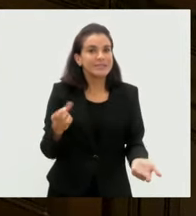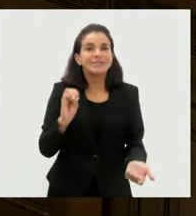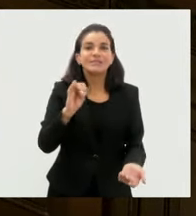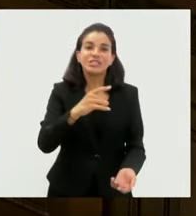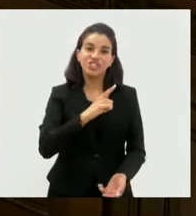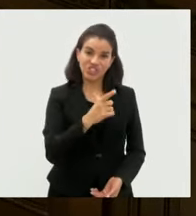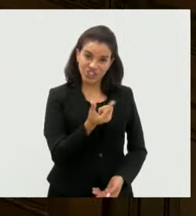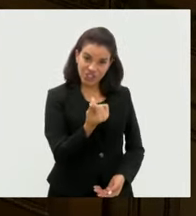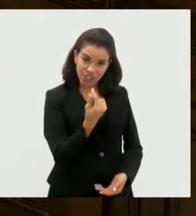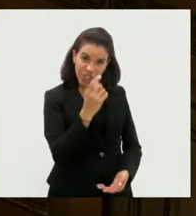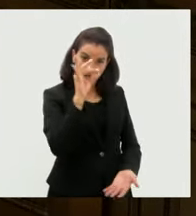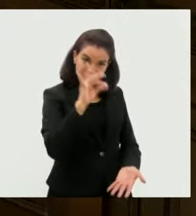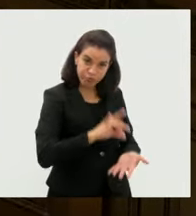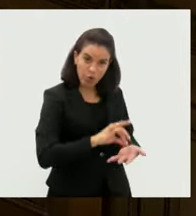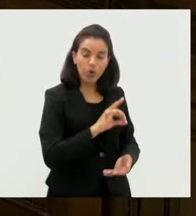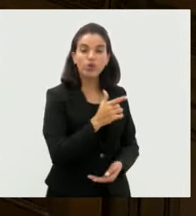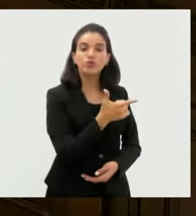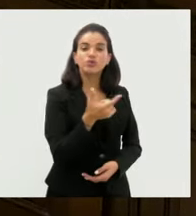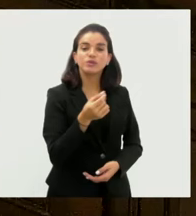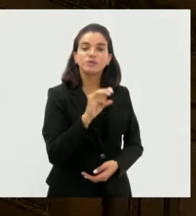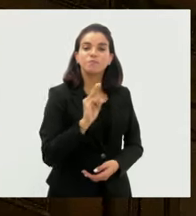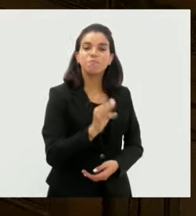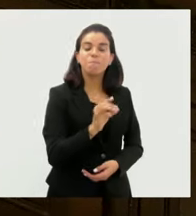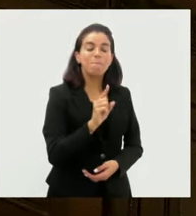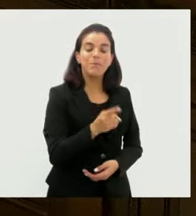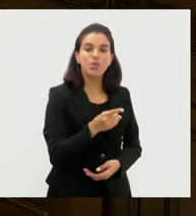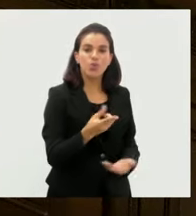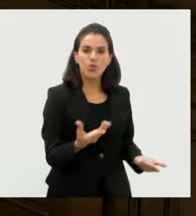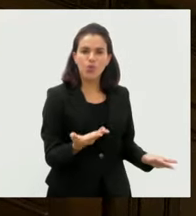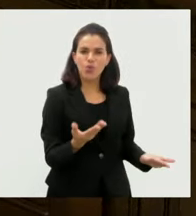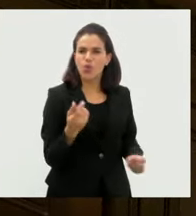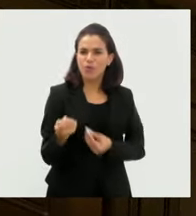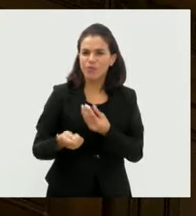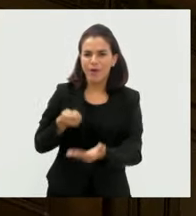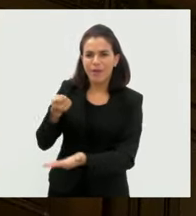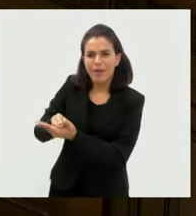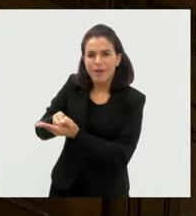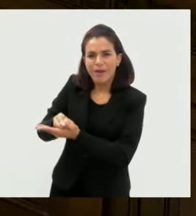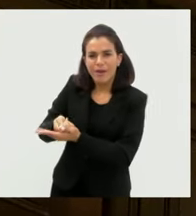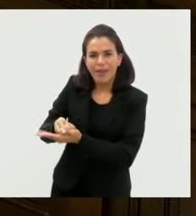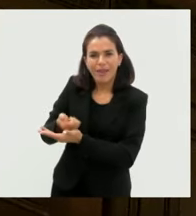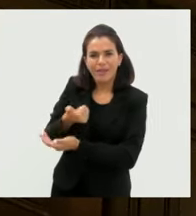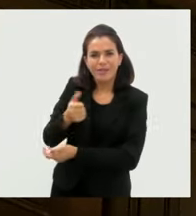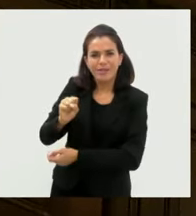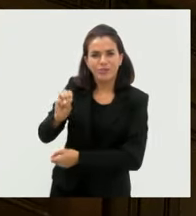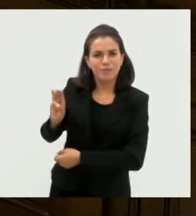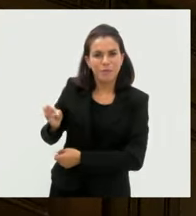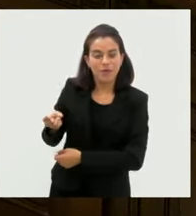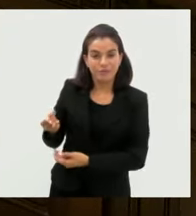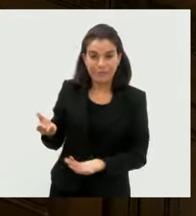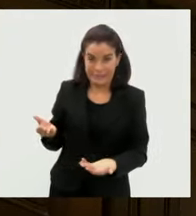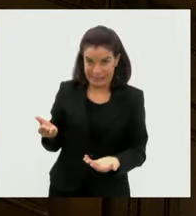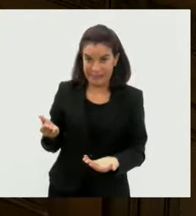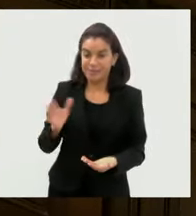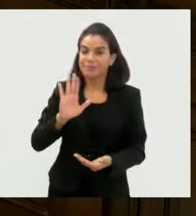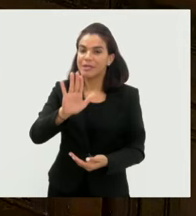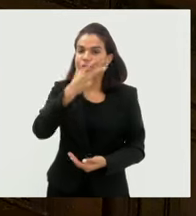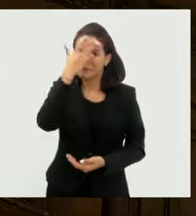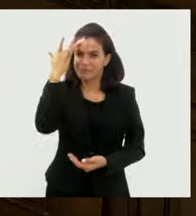de 200 mil reais. Mas o mais fantástico é que a sócia dessa